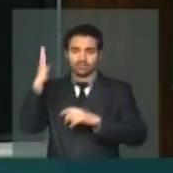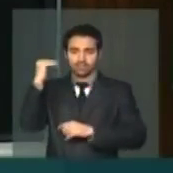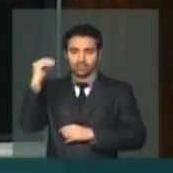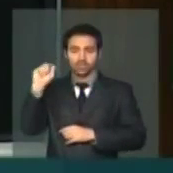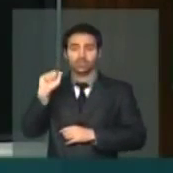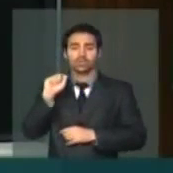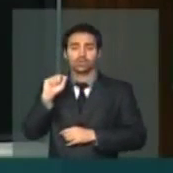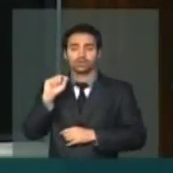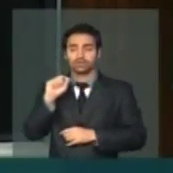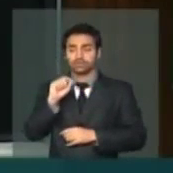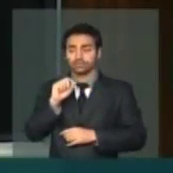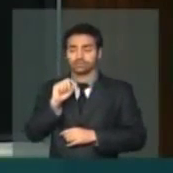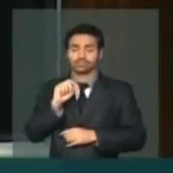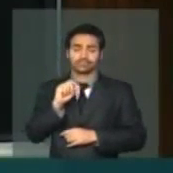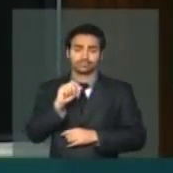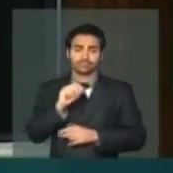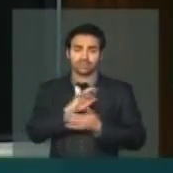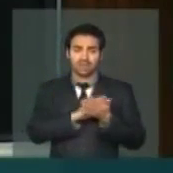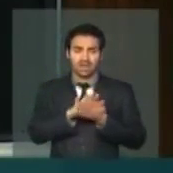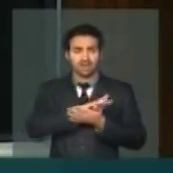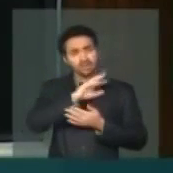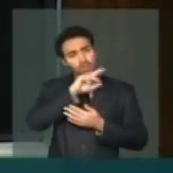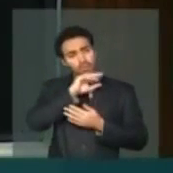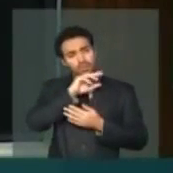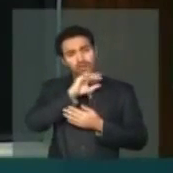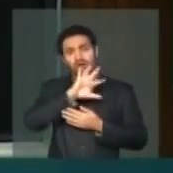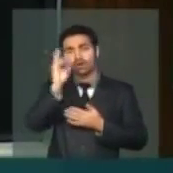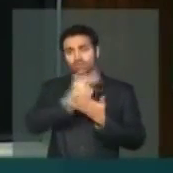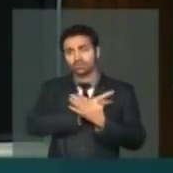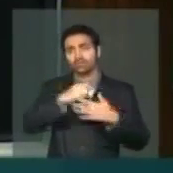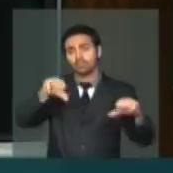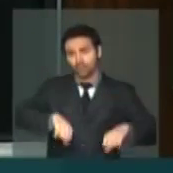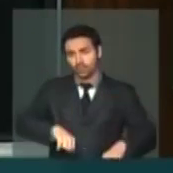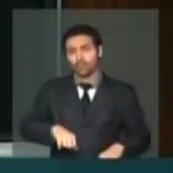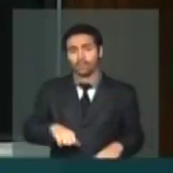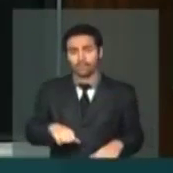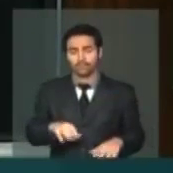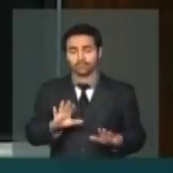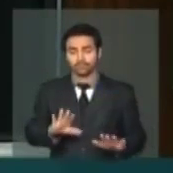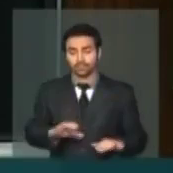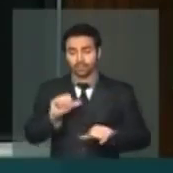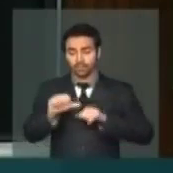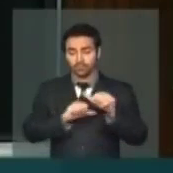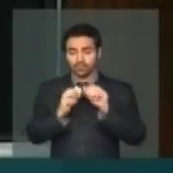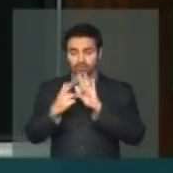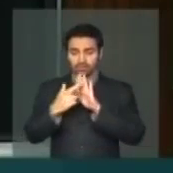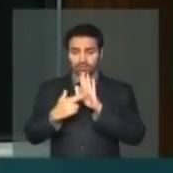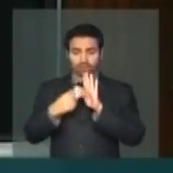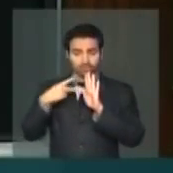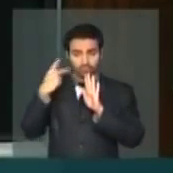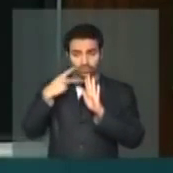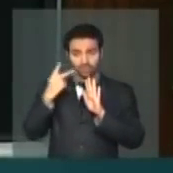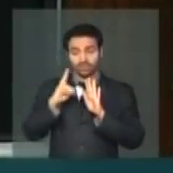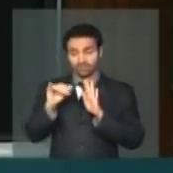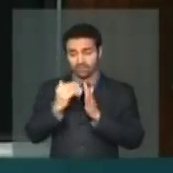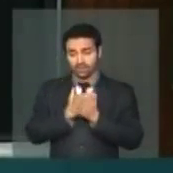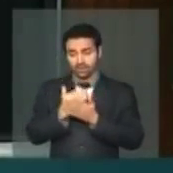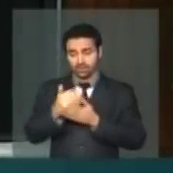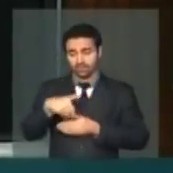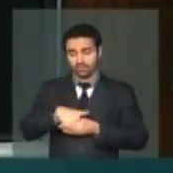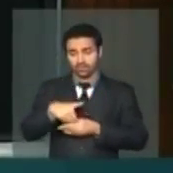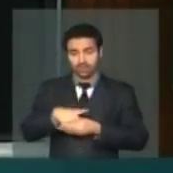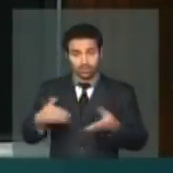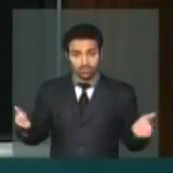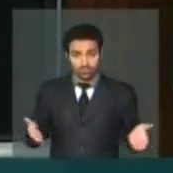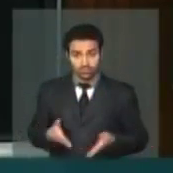não possa ficar pior. E eu acho que a reforma política que estaremos iniciando a votação hoje à